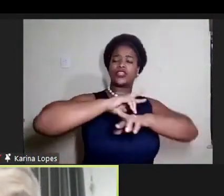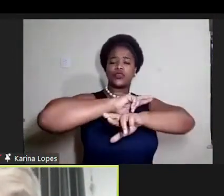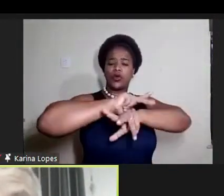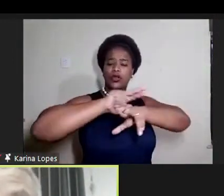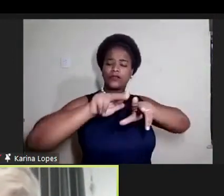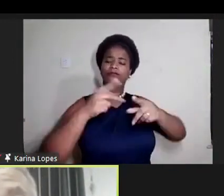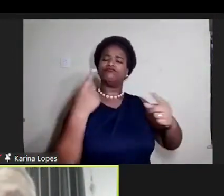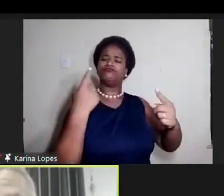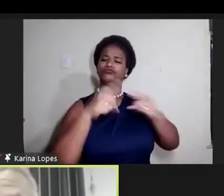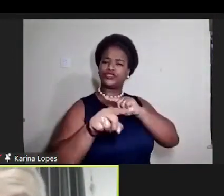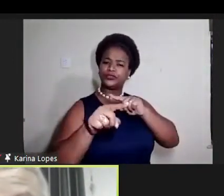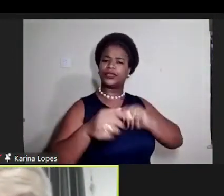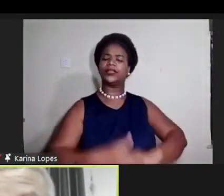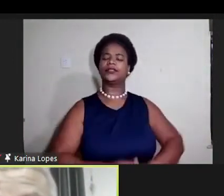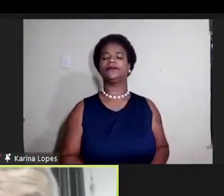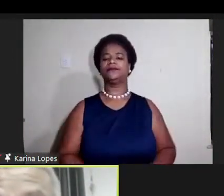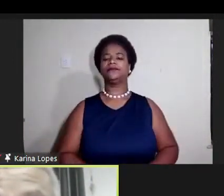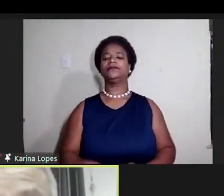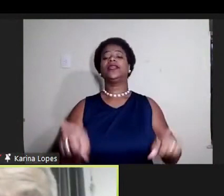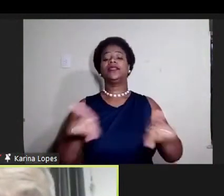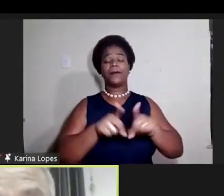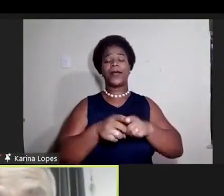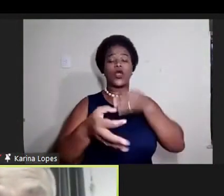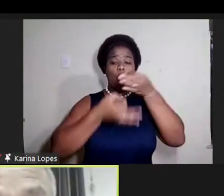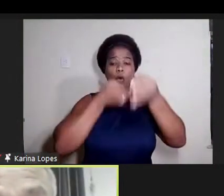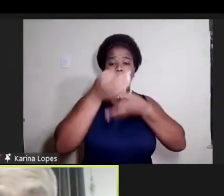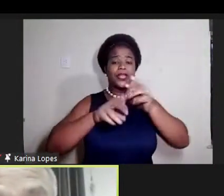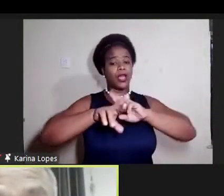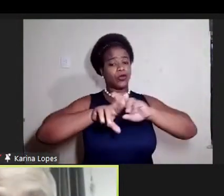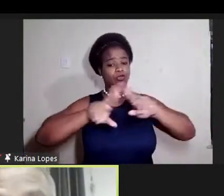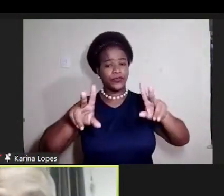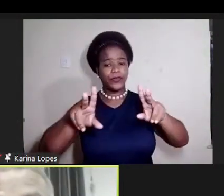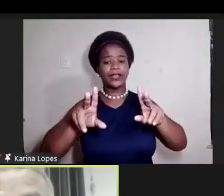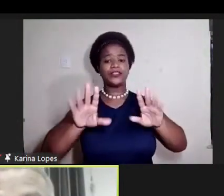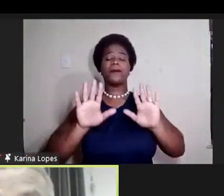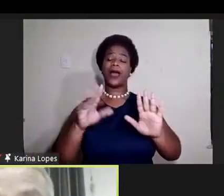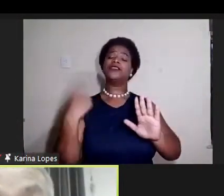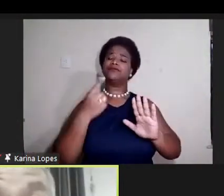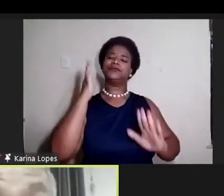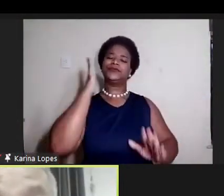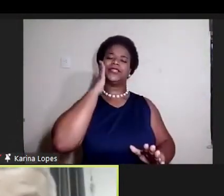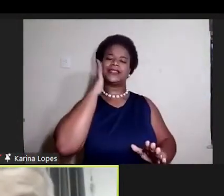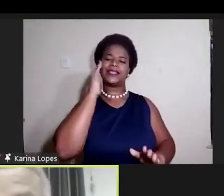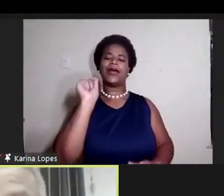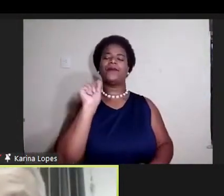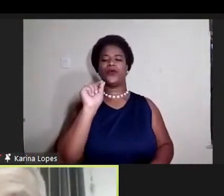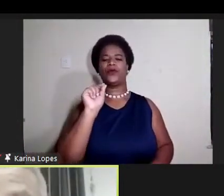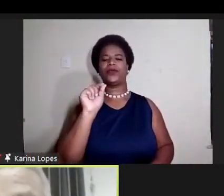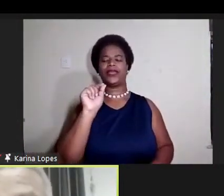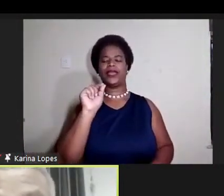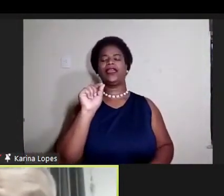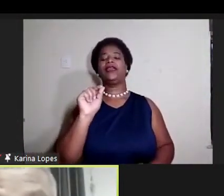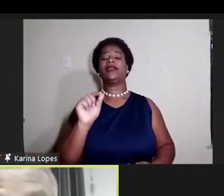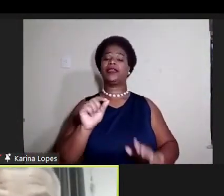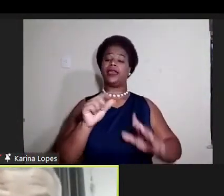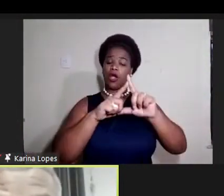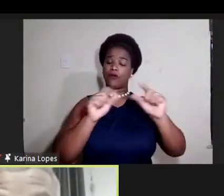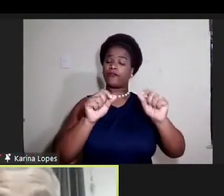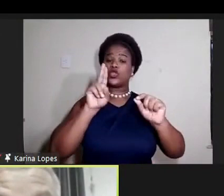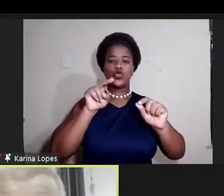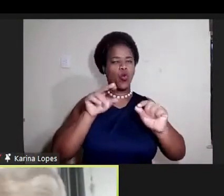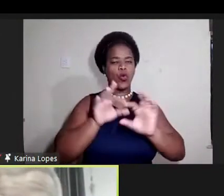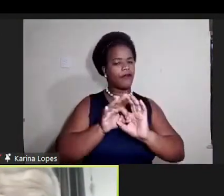divergência, com pontos de vista diferentes, mas sabemos que o que a UFJF nunca vai permitir e